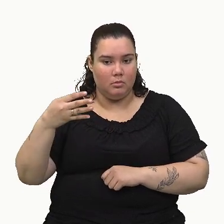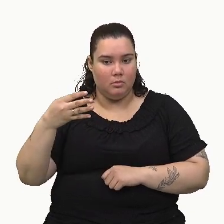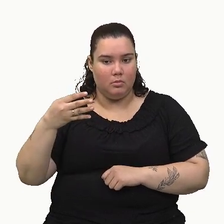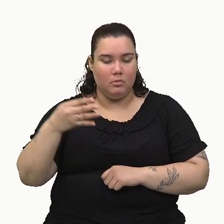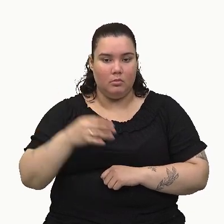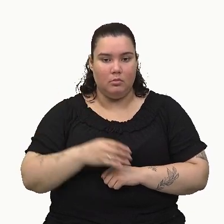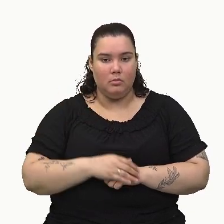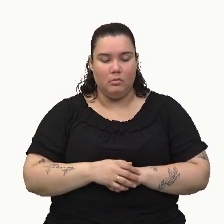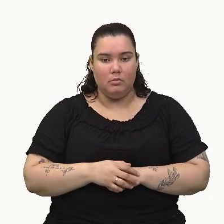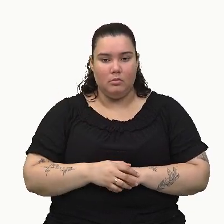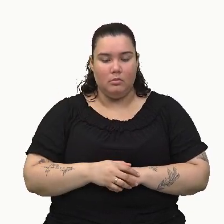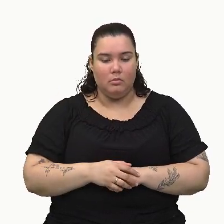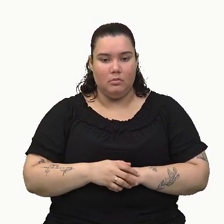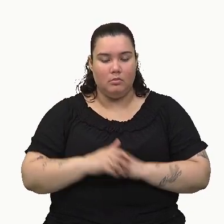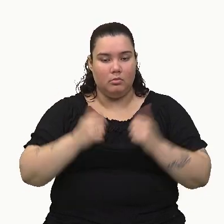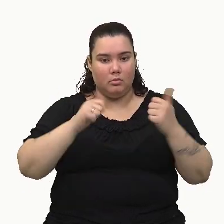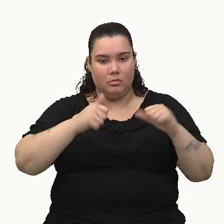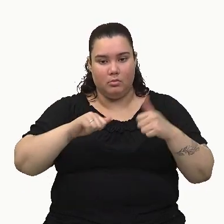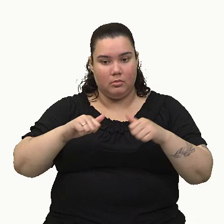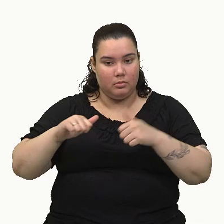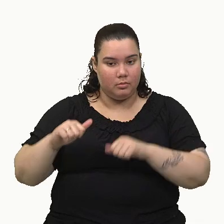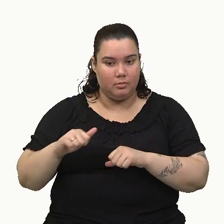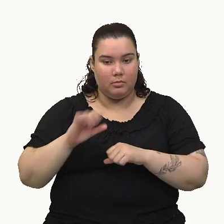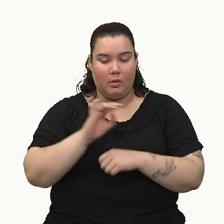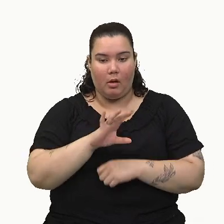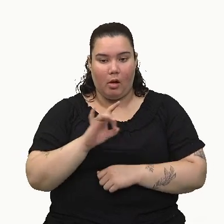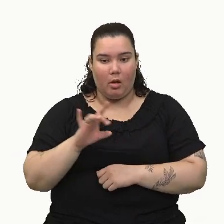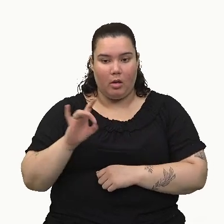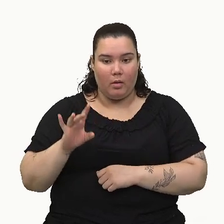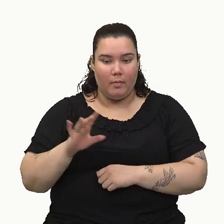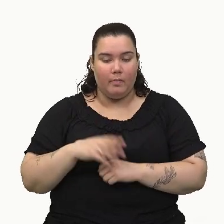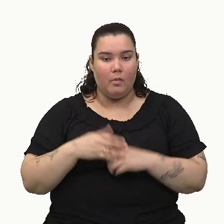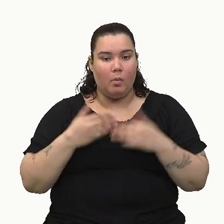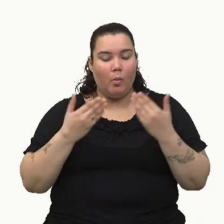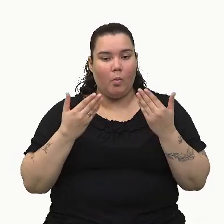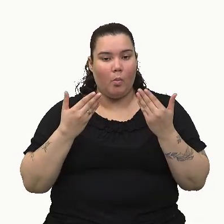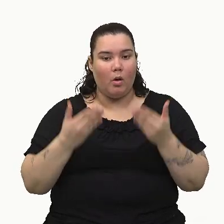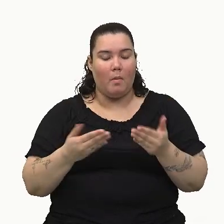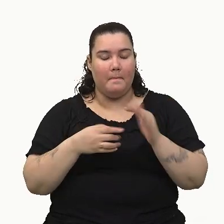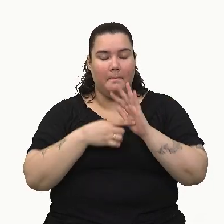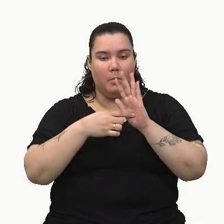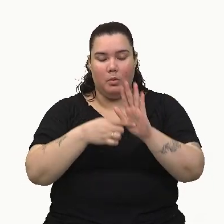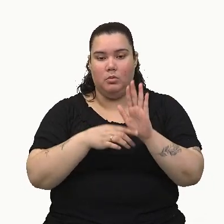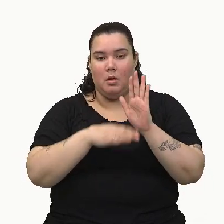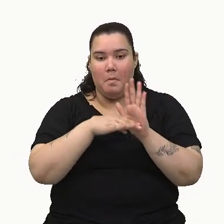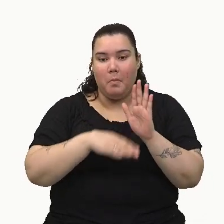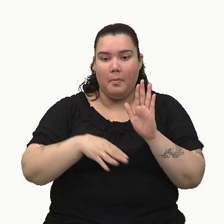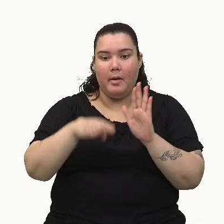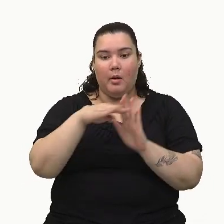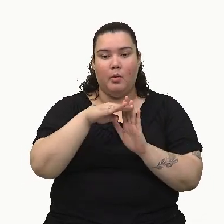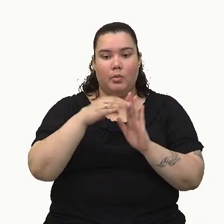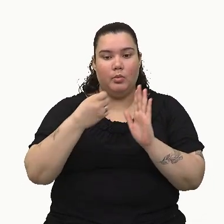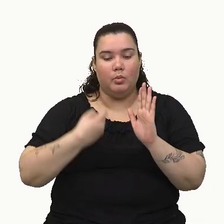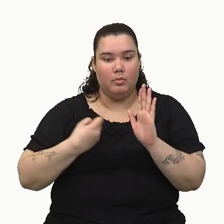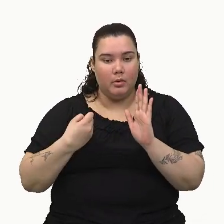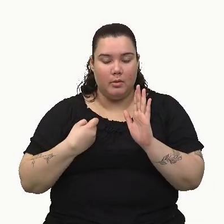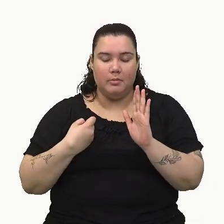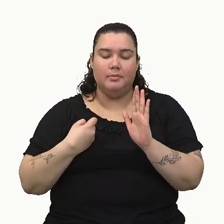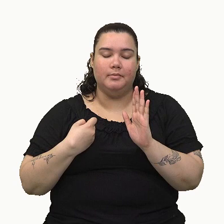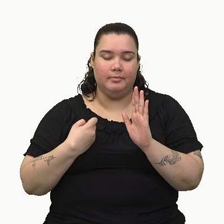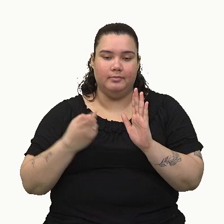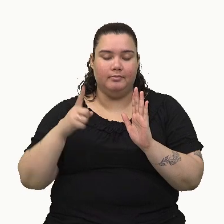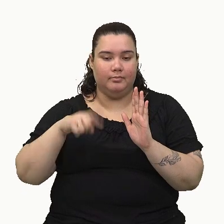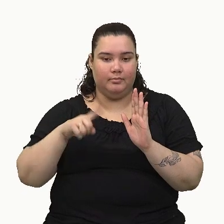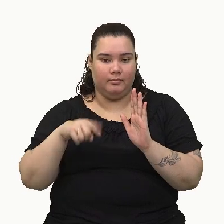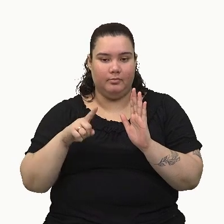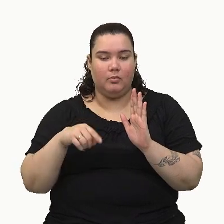potência. Analisando cada um deles, qual deles apresenta o maior dos expoentes? Logicamente,